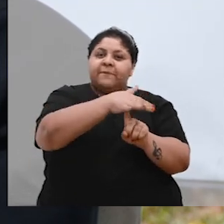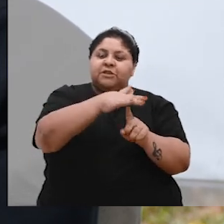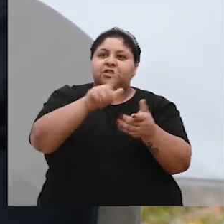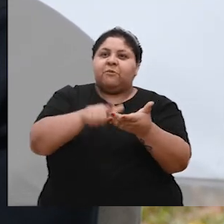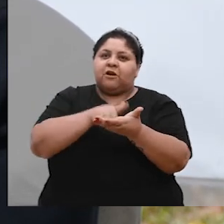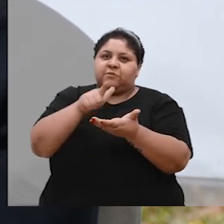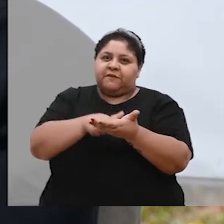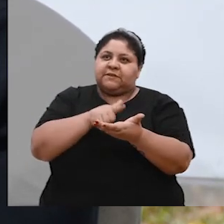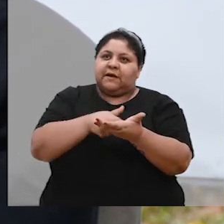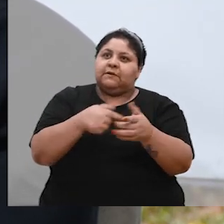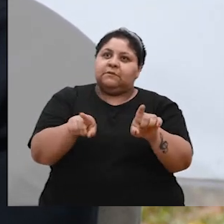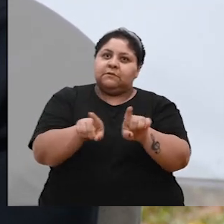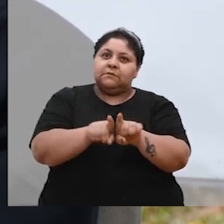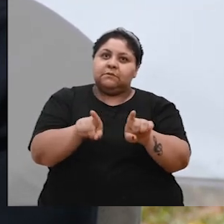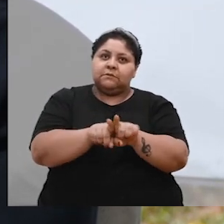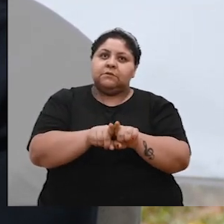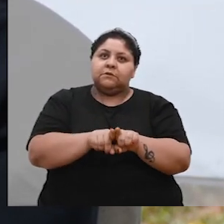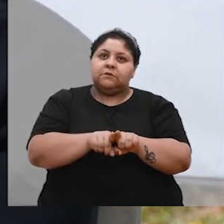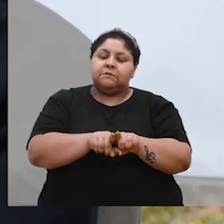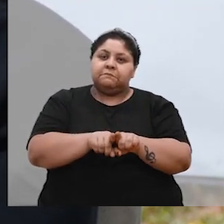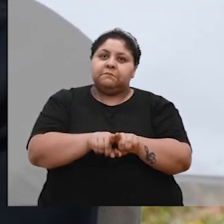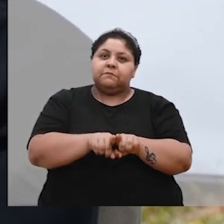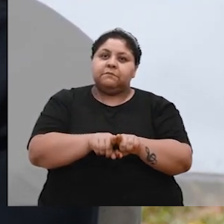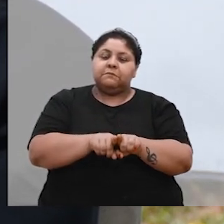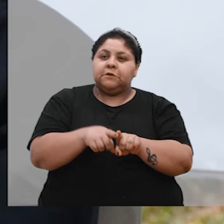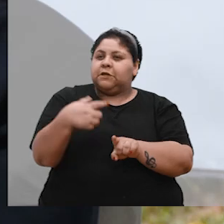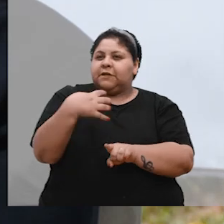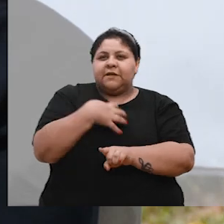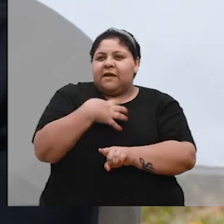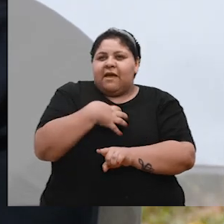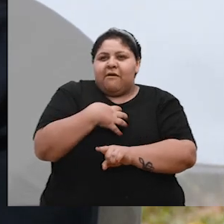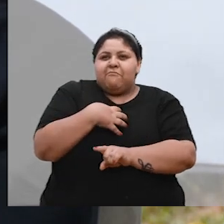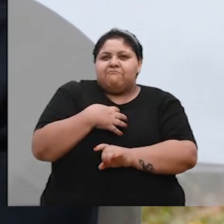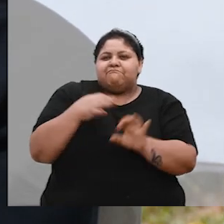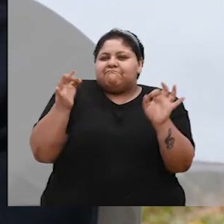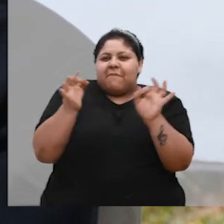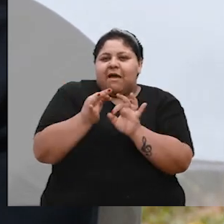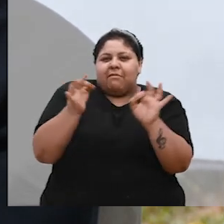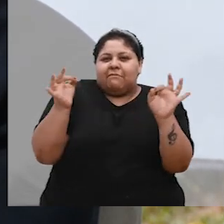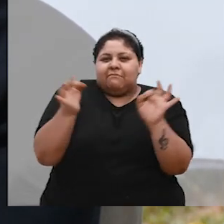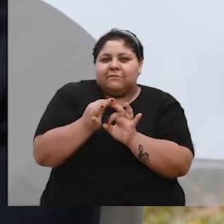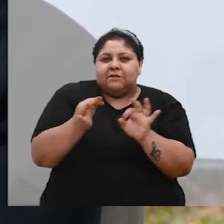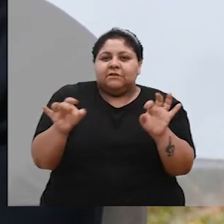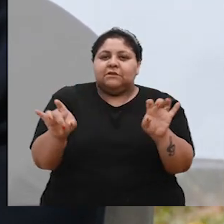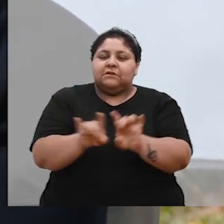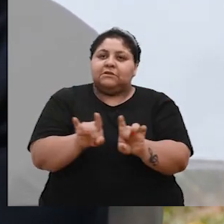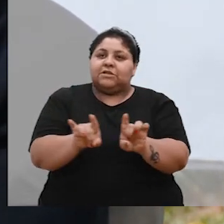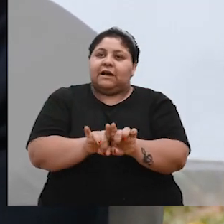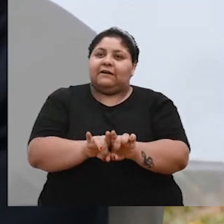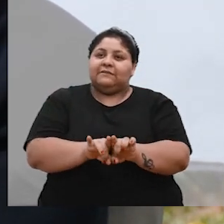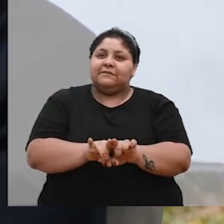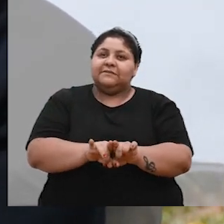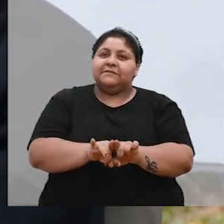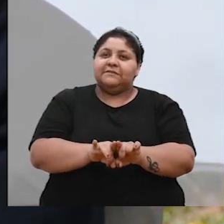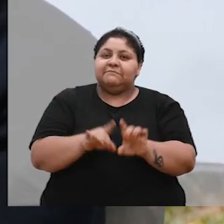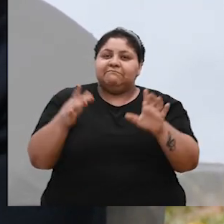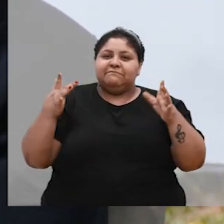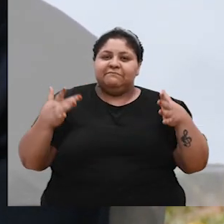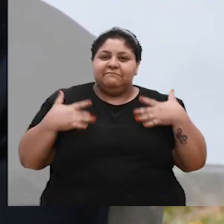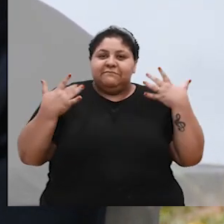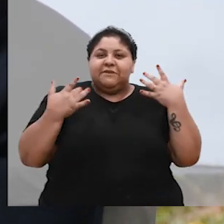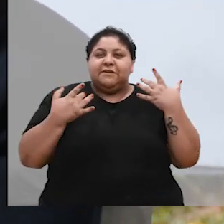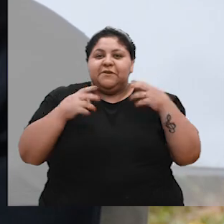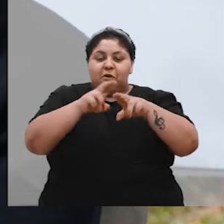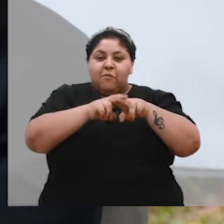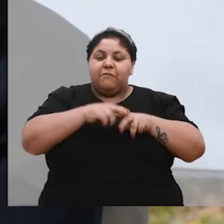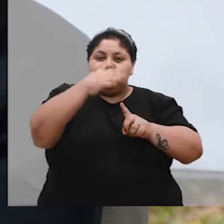proporciona, principalmente para os alunos, isso é algo extraordinário. É algo que encanta. Por isso